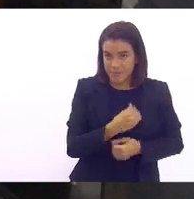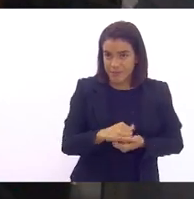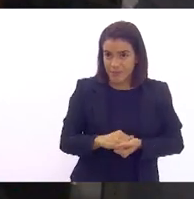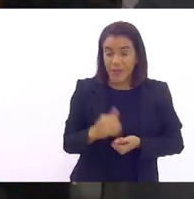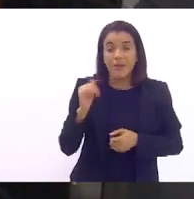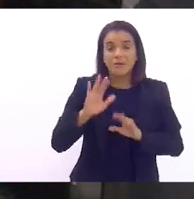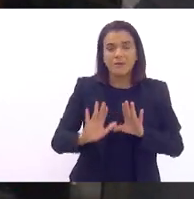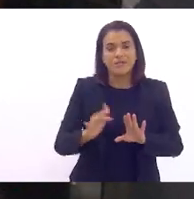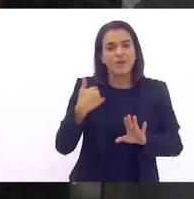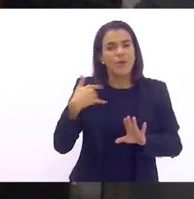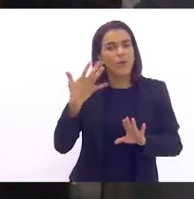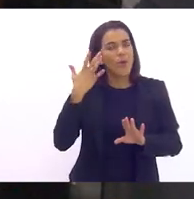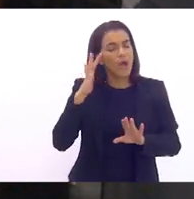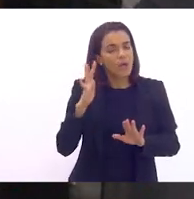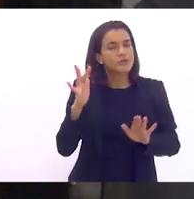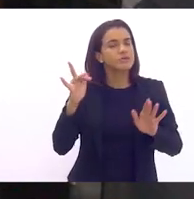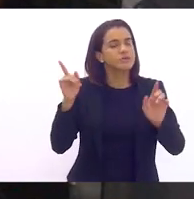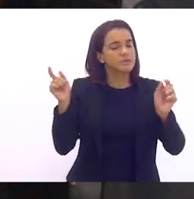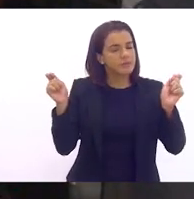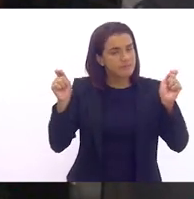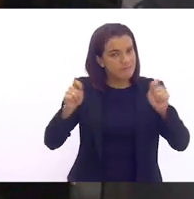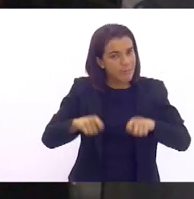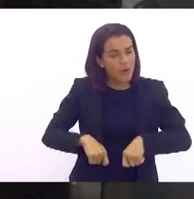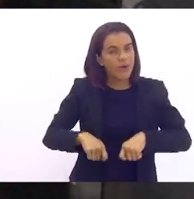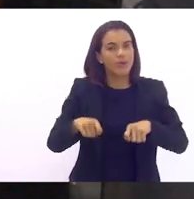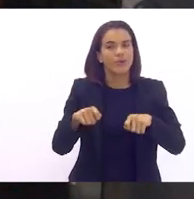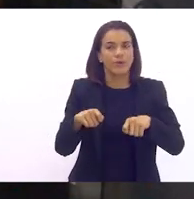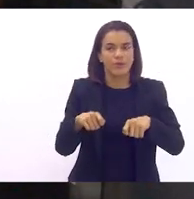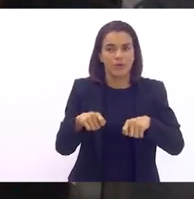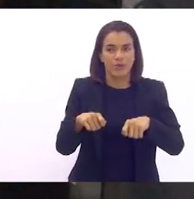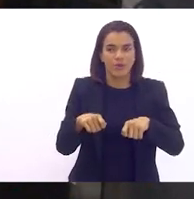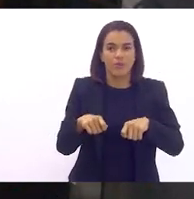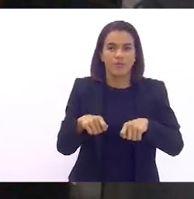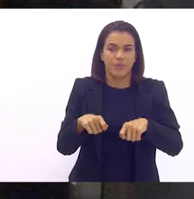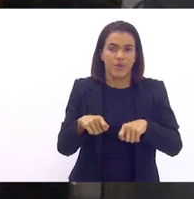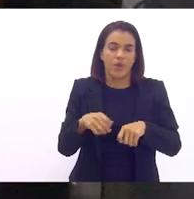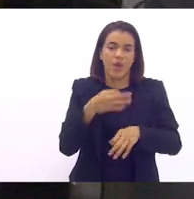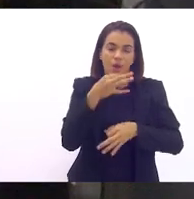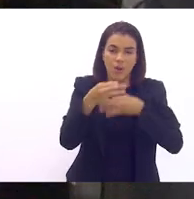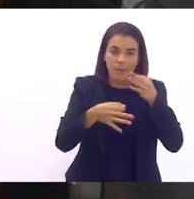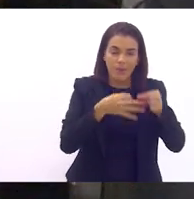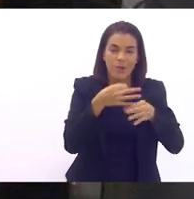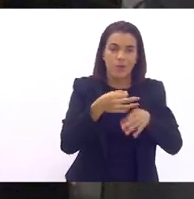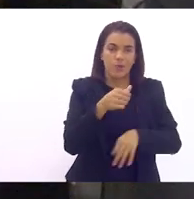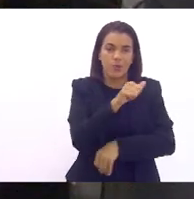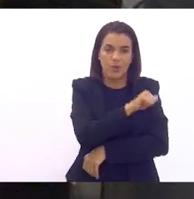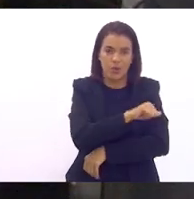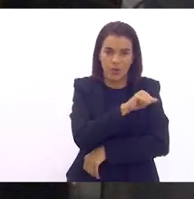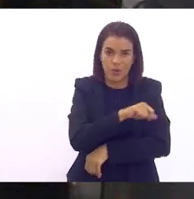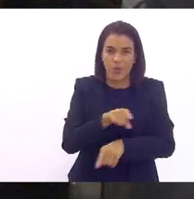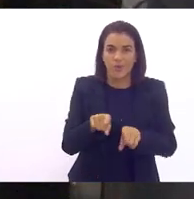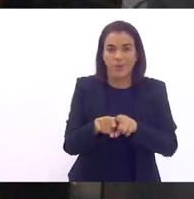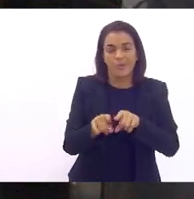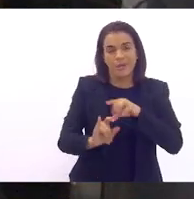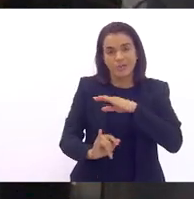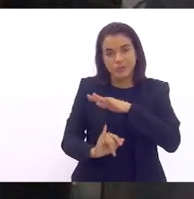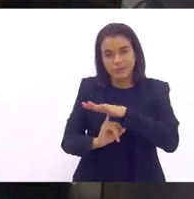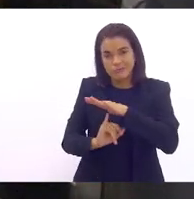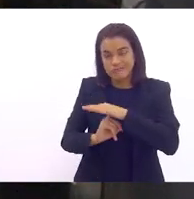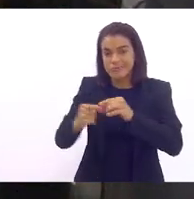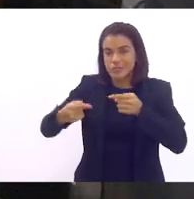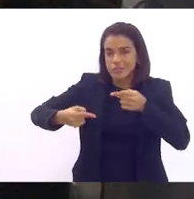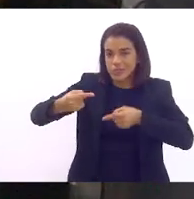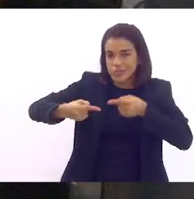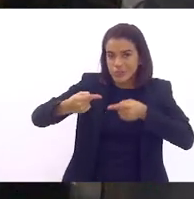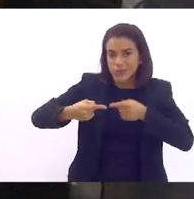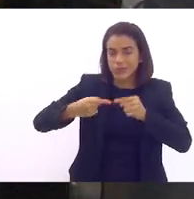eu acho que caberia um grupo do governo do Rio institucionalizado discutir com